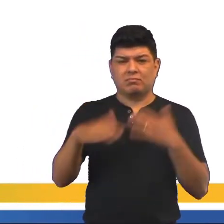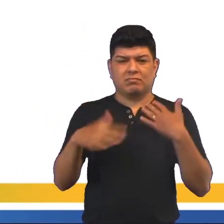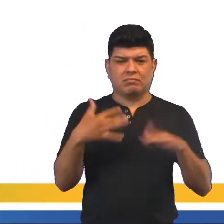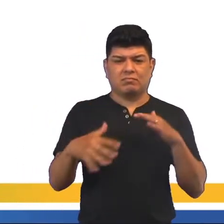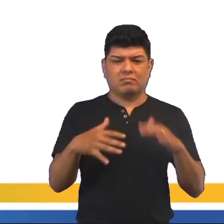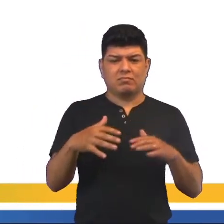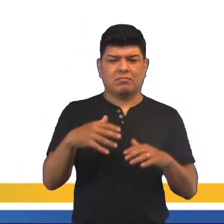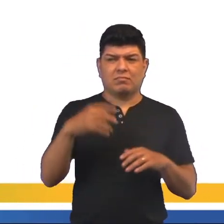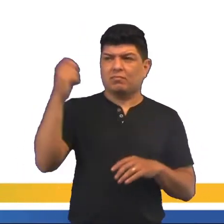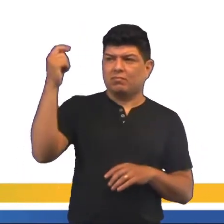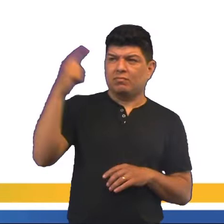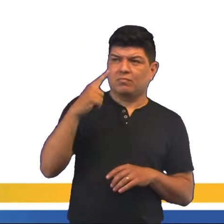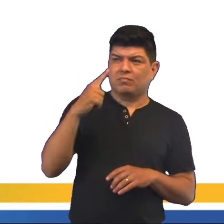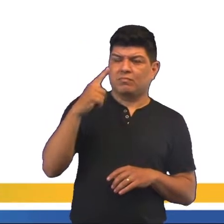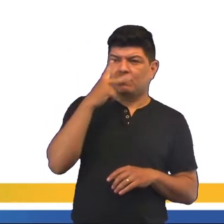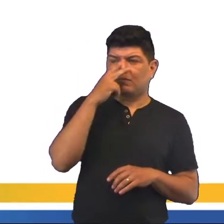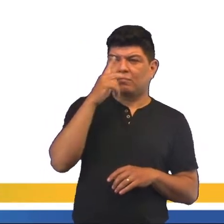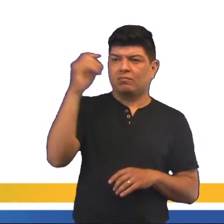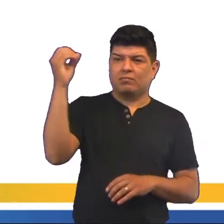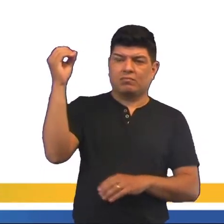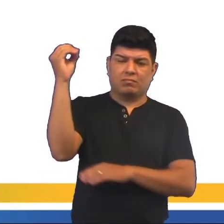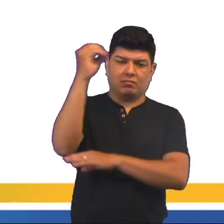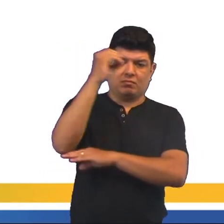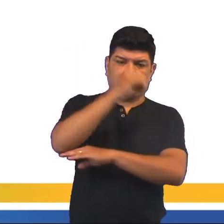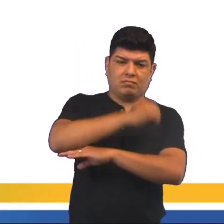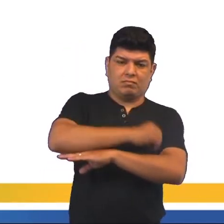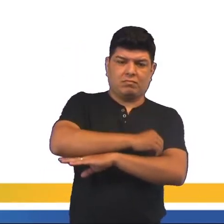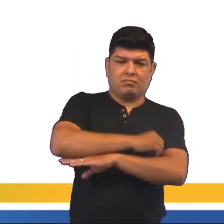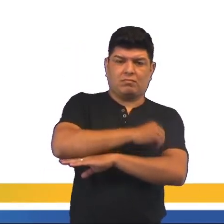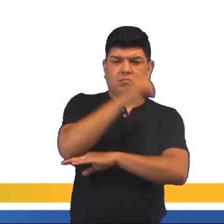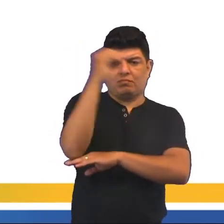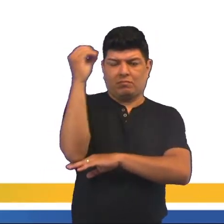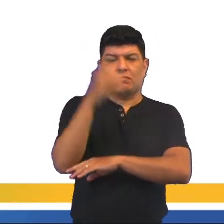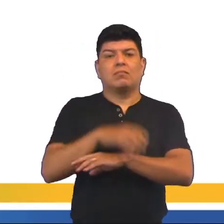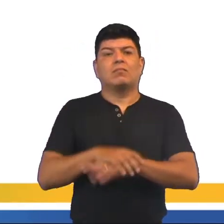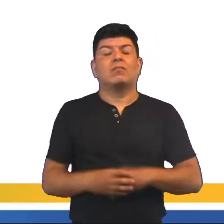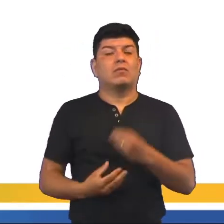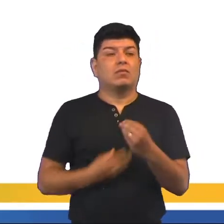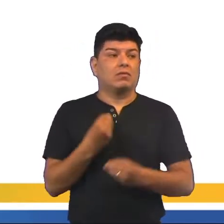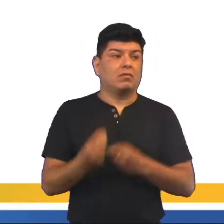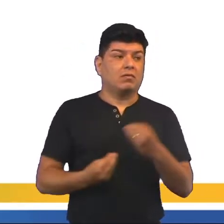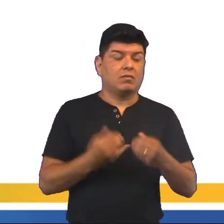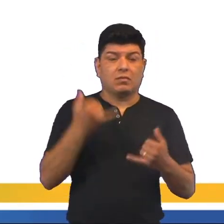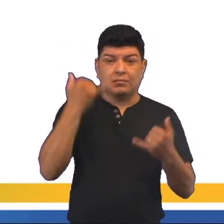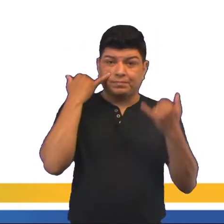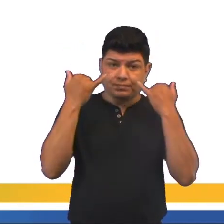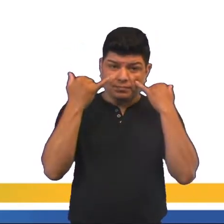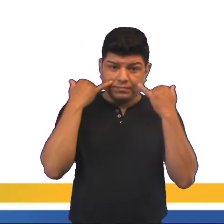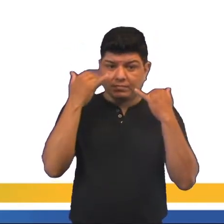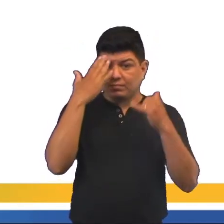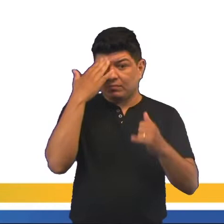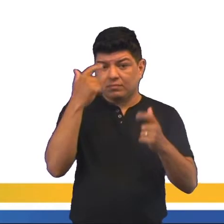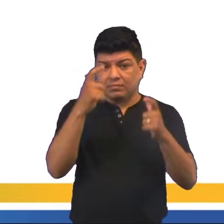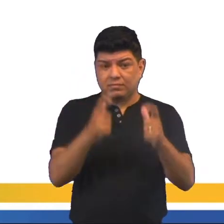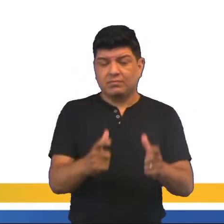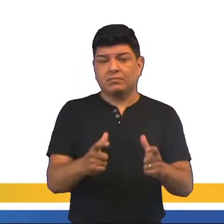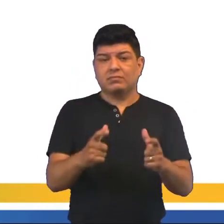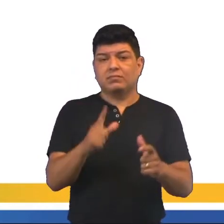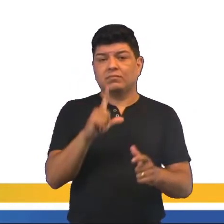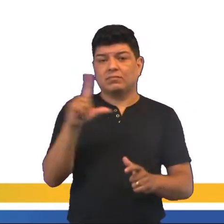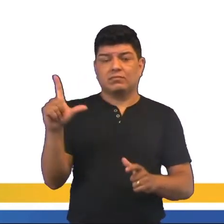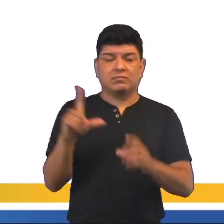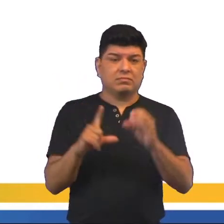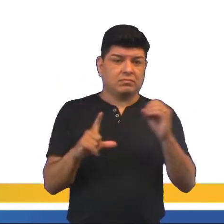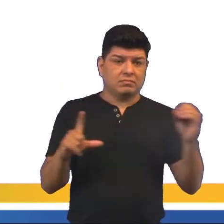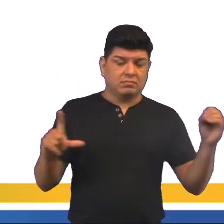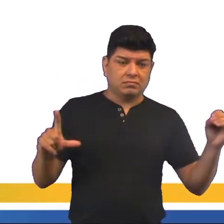do sol. Ele nasce no leste e se põe no oeste. E aí, como podemos usar essas informações para saber onde estão o leste,